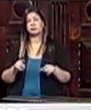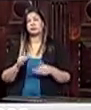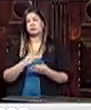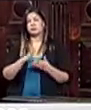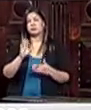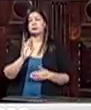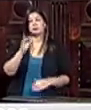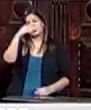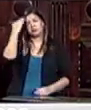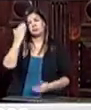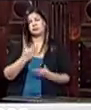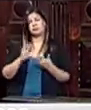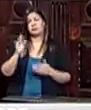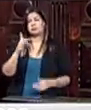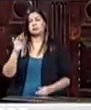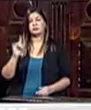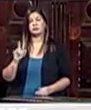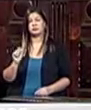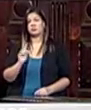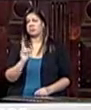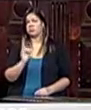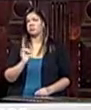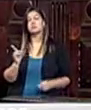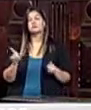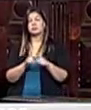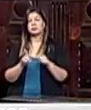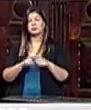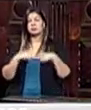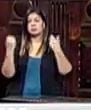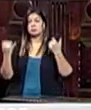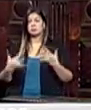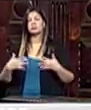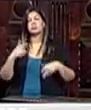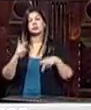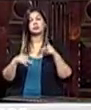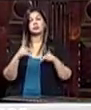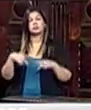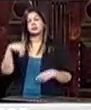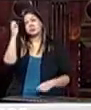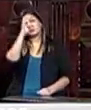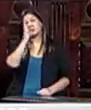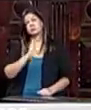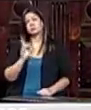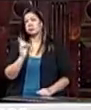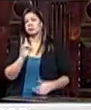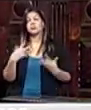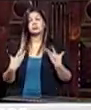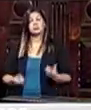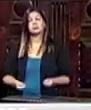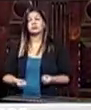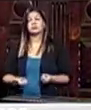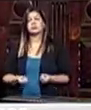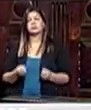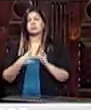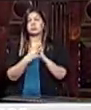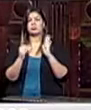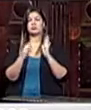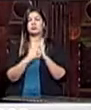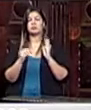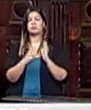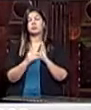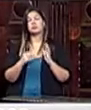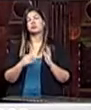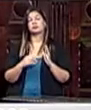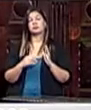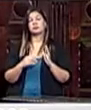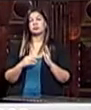Temer, fora Pezão. É dizer também, o povo brasileiro não aceita o modelo de Estado